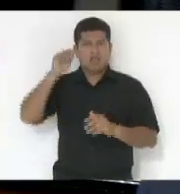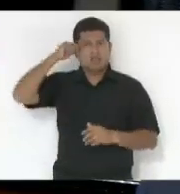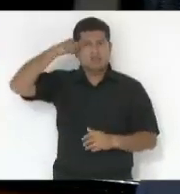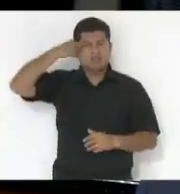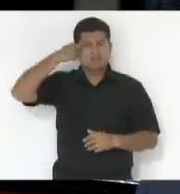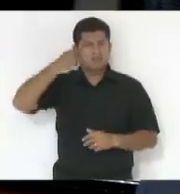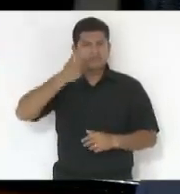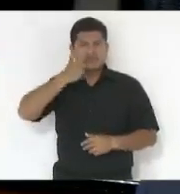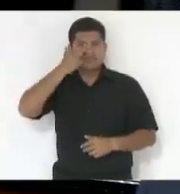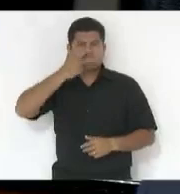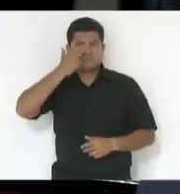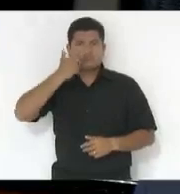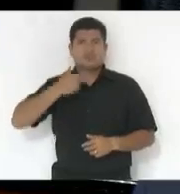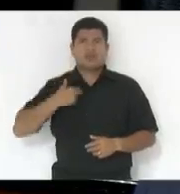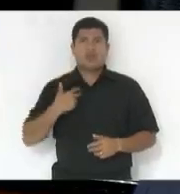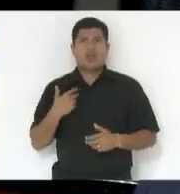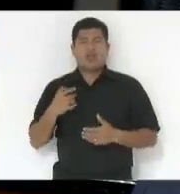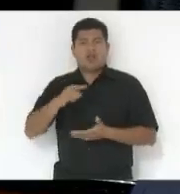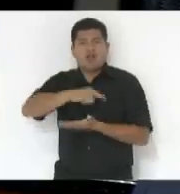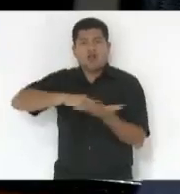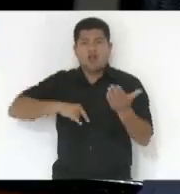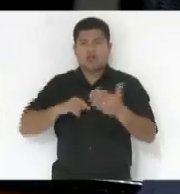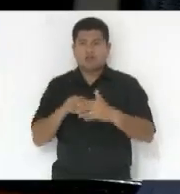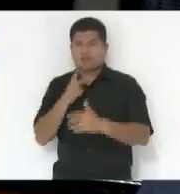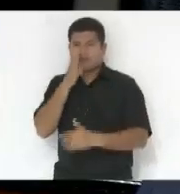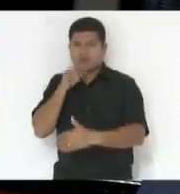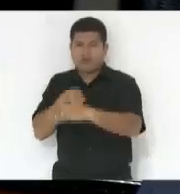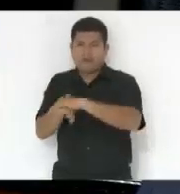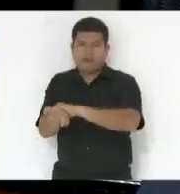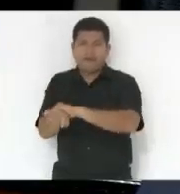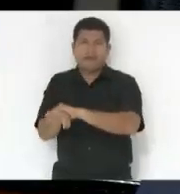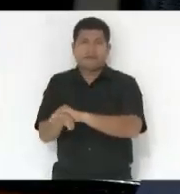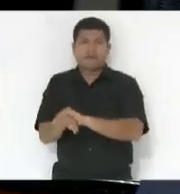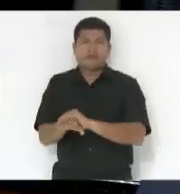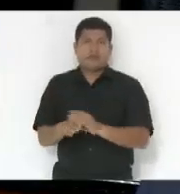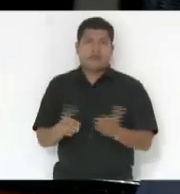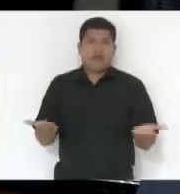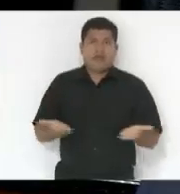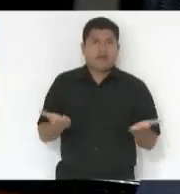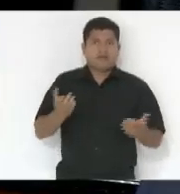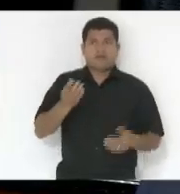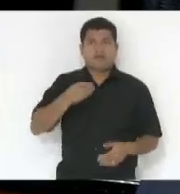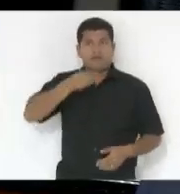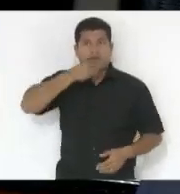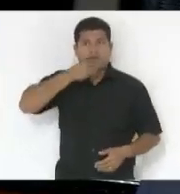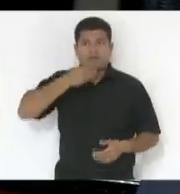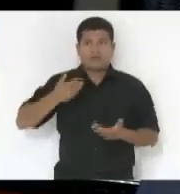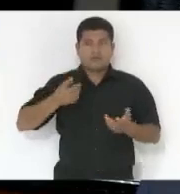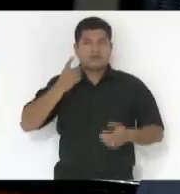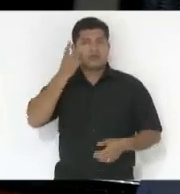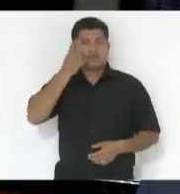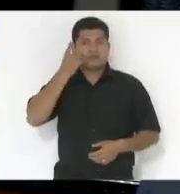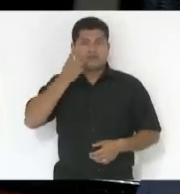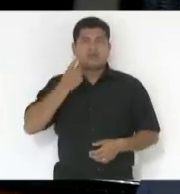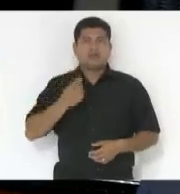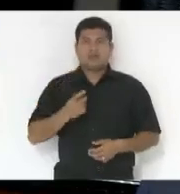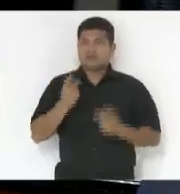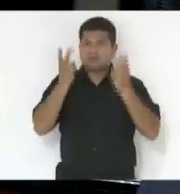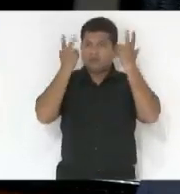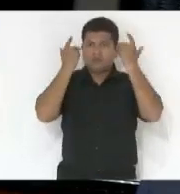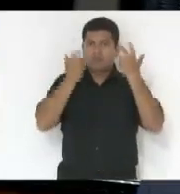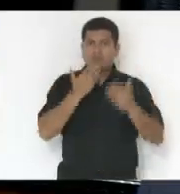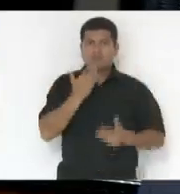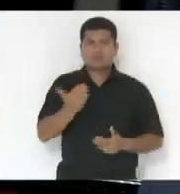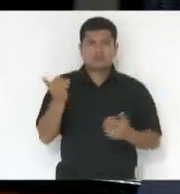e contratos de gaveta, e agora a deputada, óbvio, ela faz o processo normal, um pedido